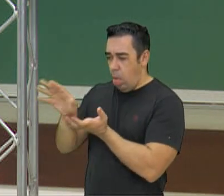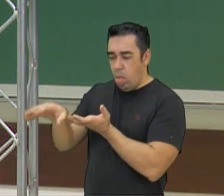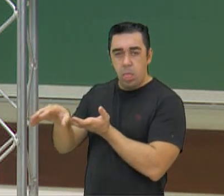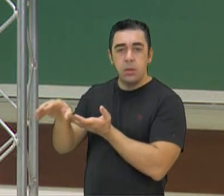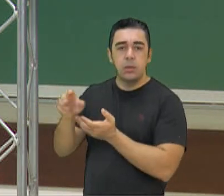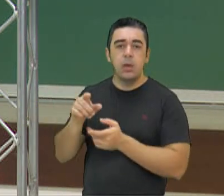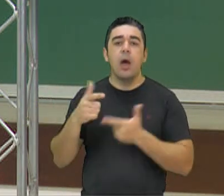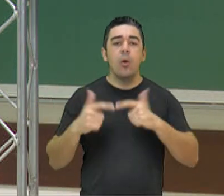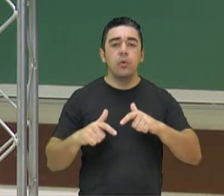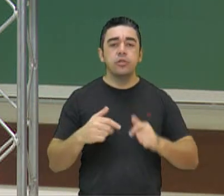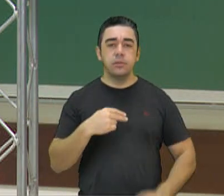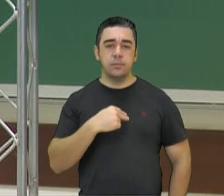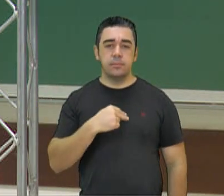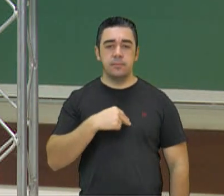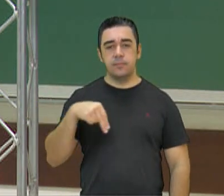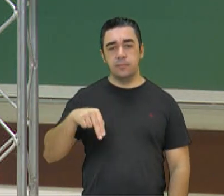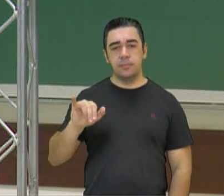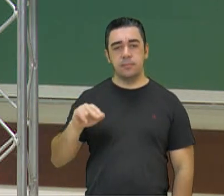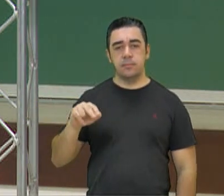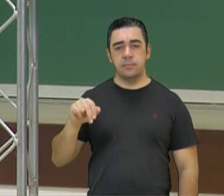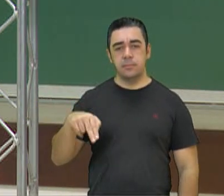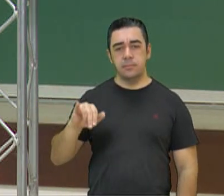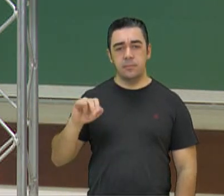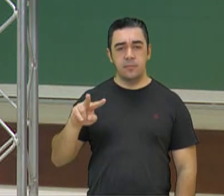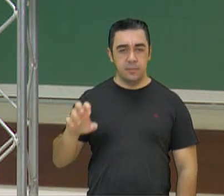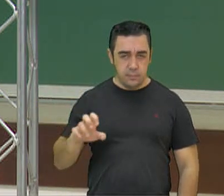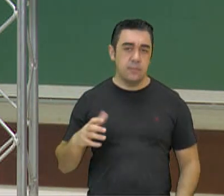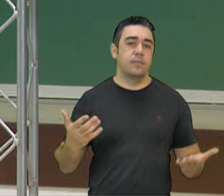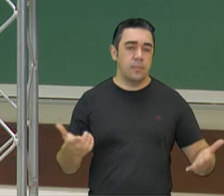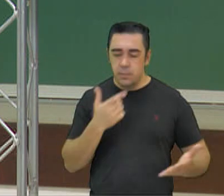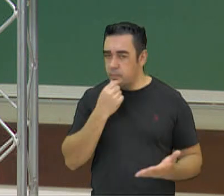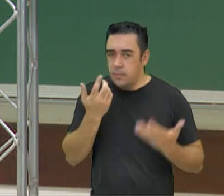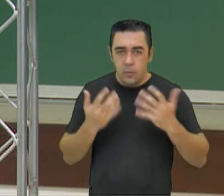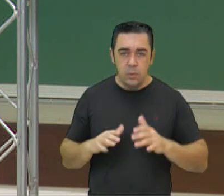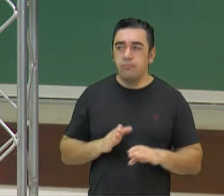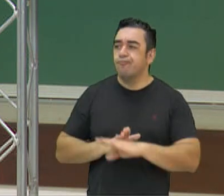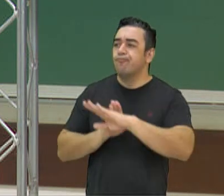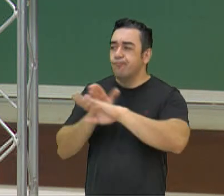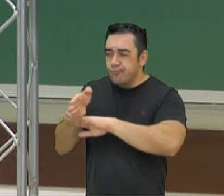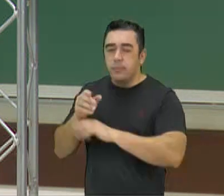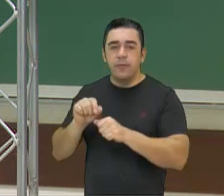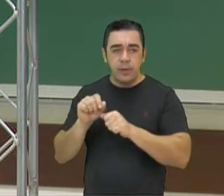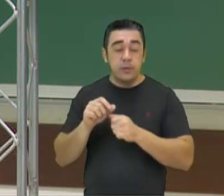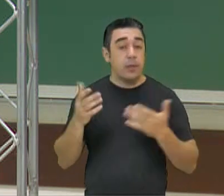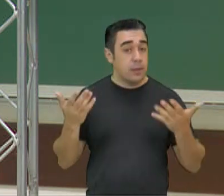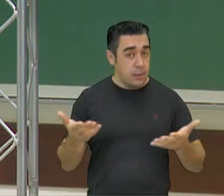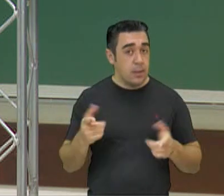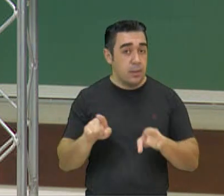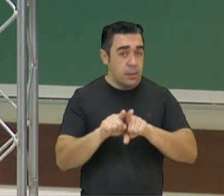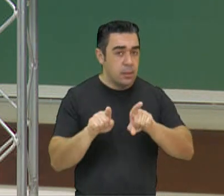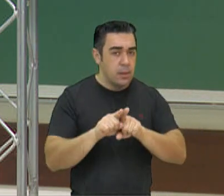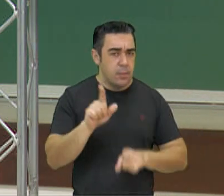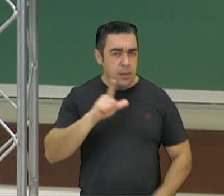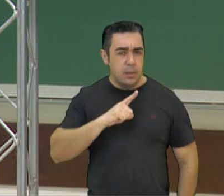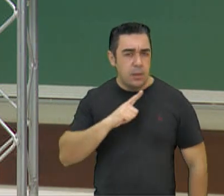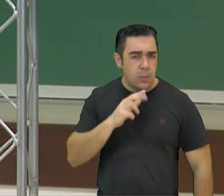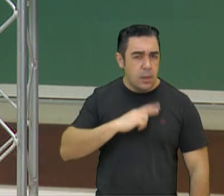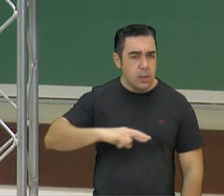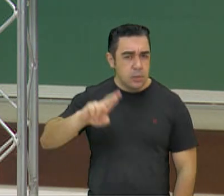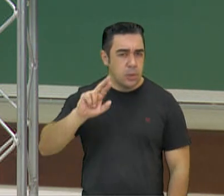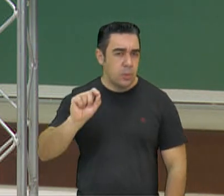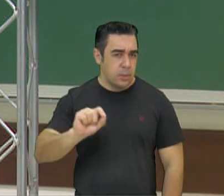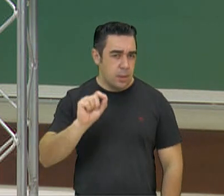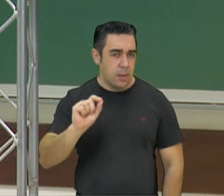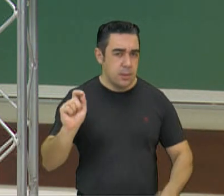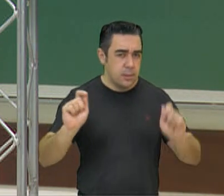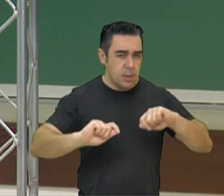onde? Na cidade que ele não queria ir, e ele precisa fazer a missão. Tem aí uma questão da religiosidade, que a